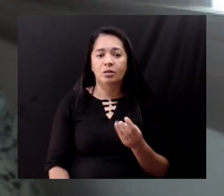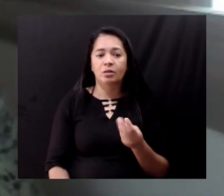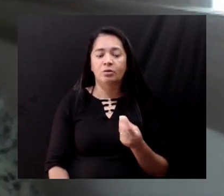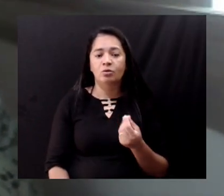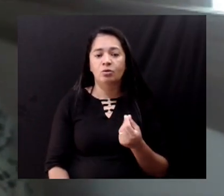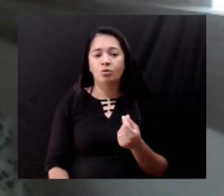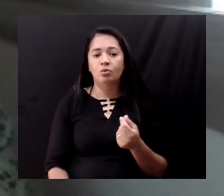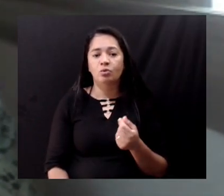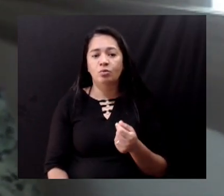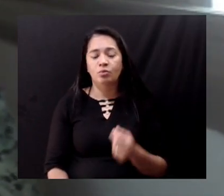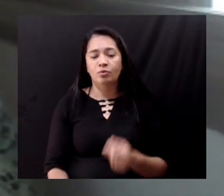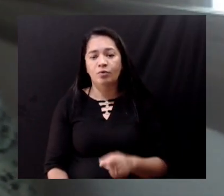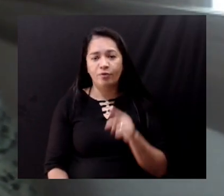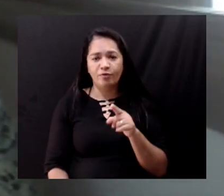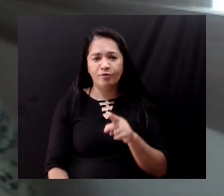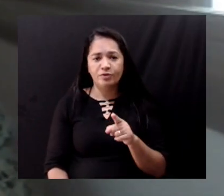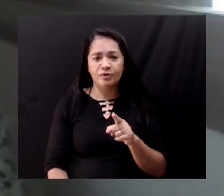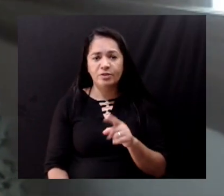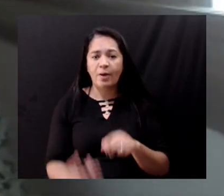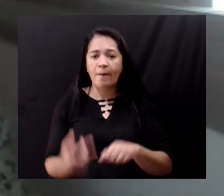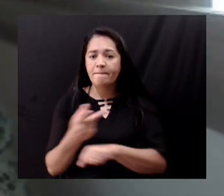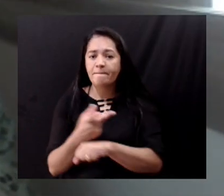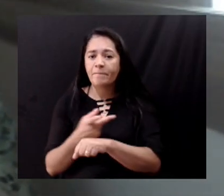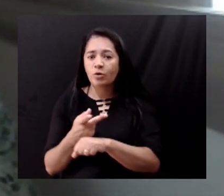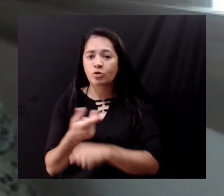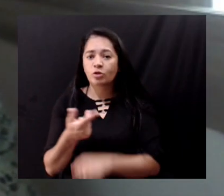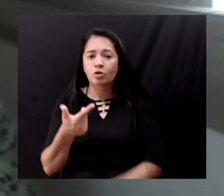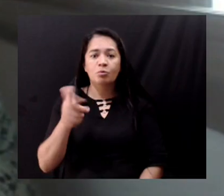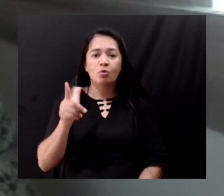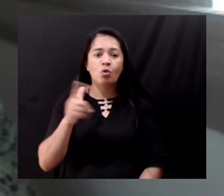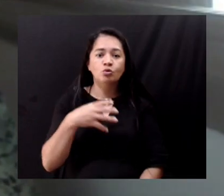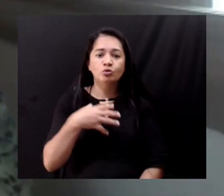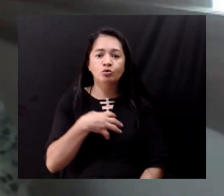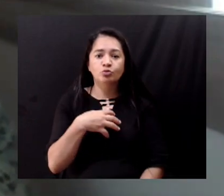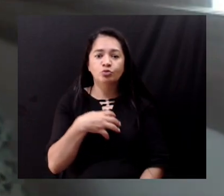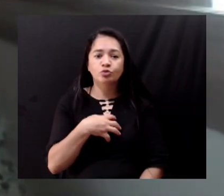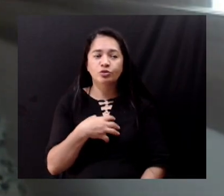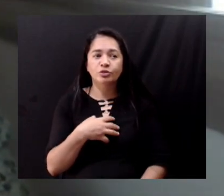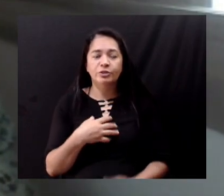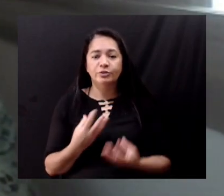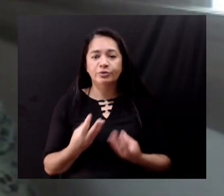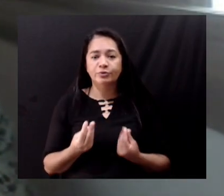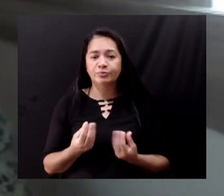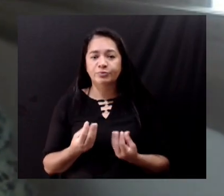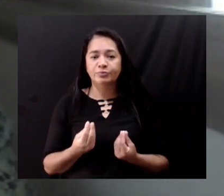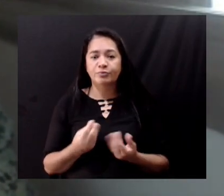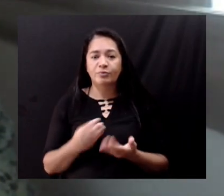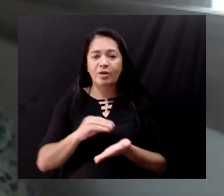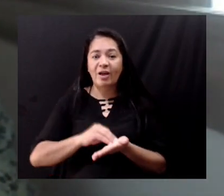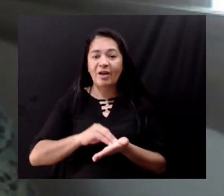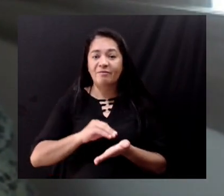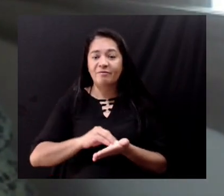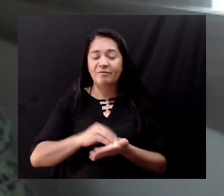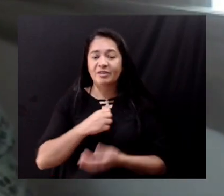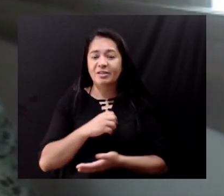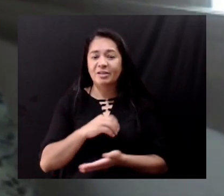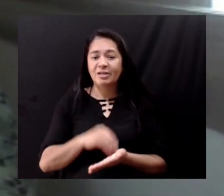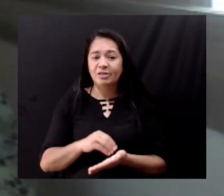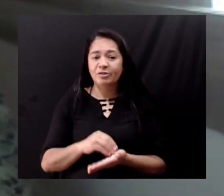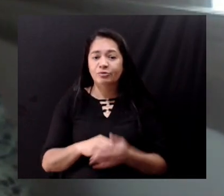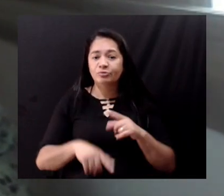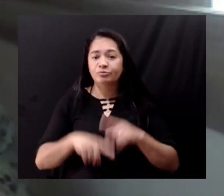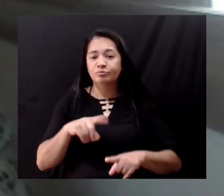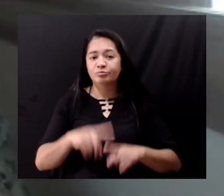está procurando uma outra forma de lidar com a falta, né, da substância química, com as